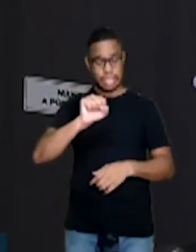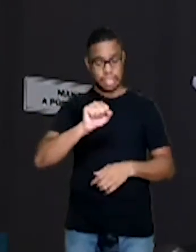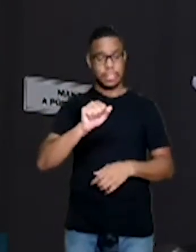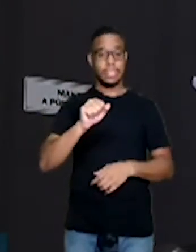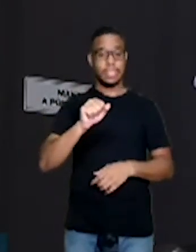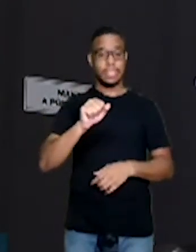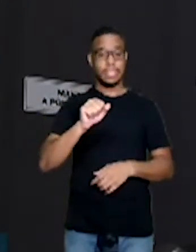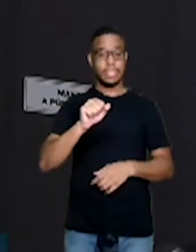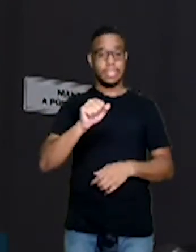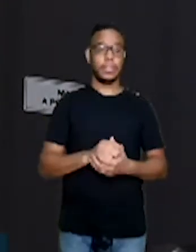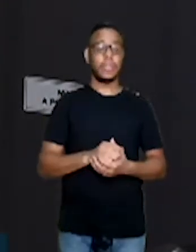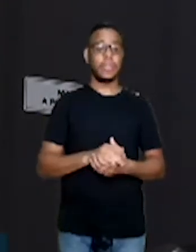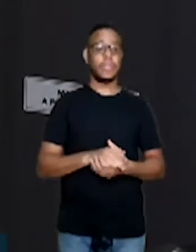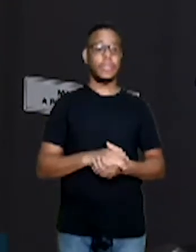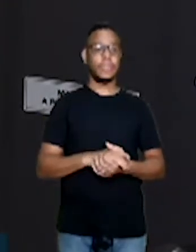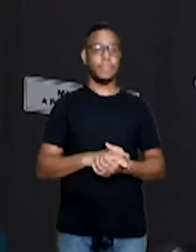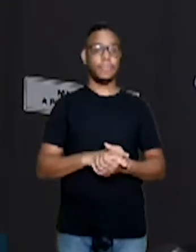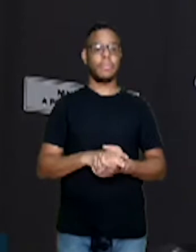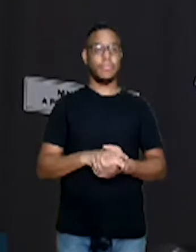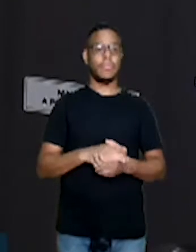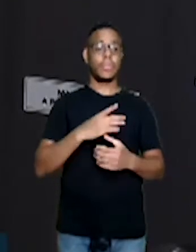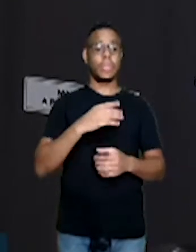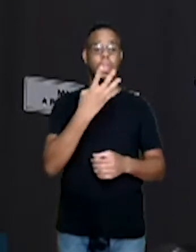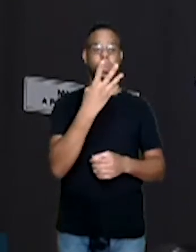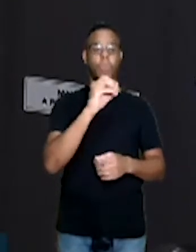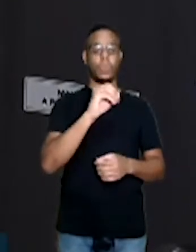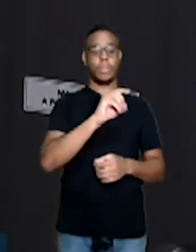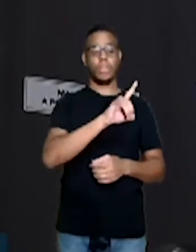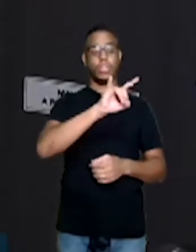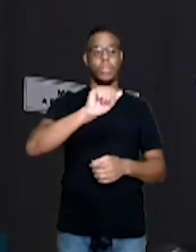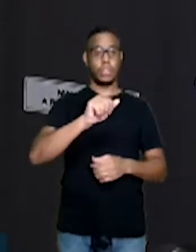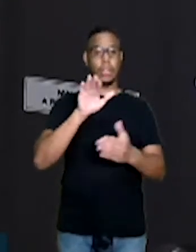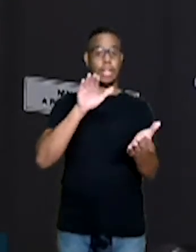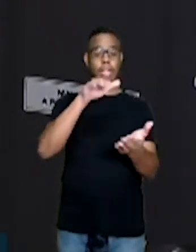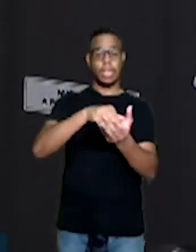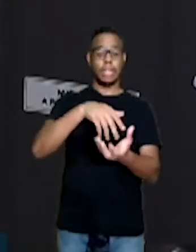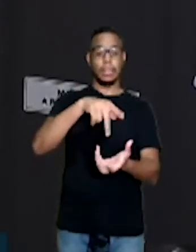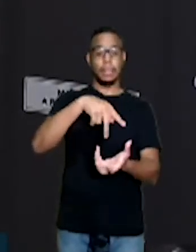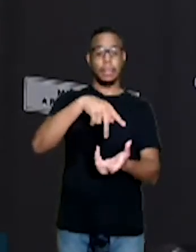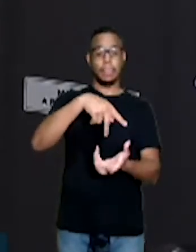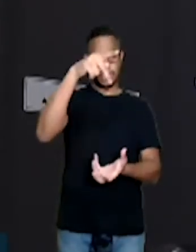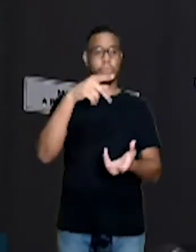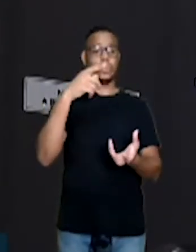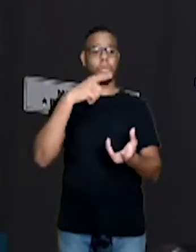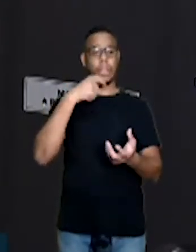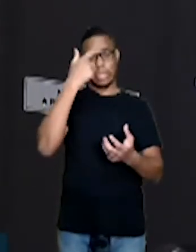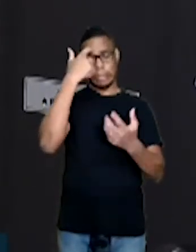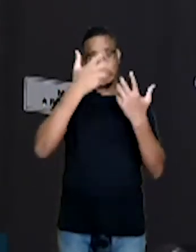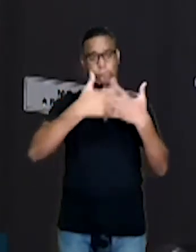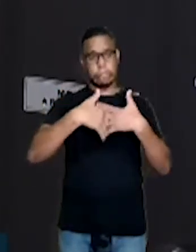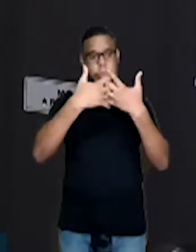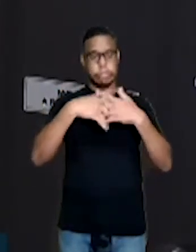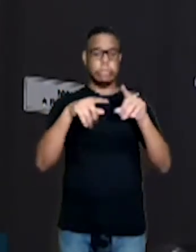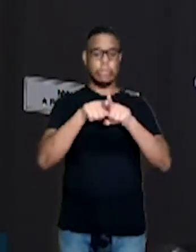precede a um período de 40 dias até a Páscoa, de grande reflexão, de muita oração